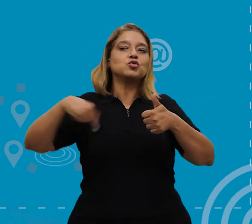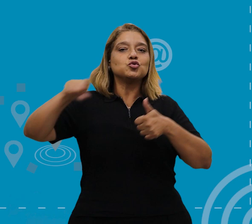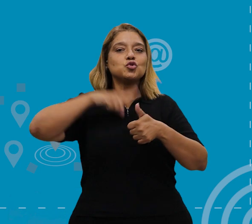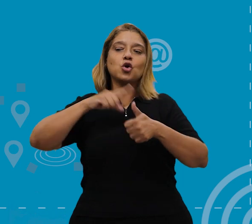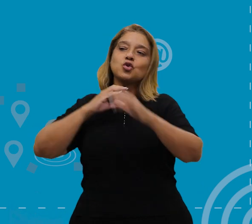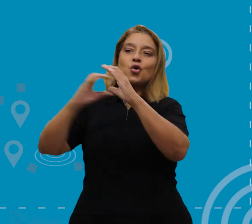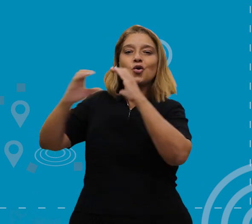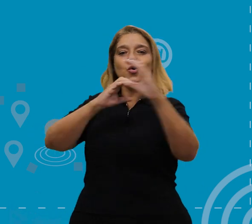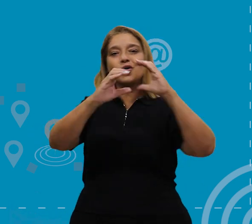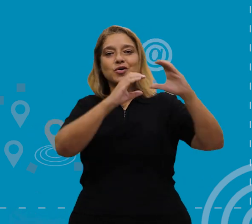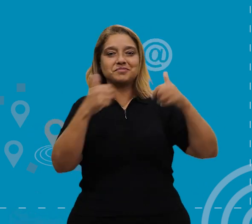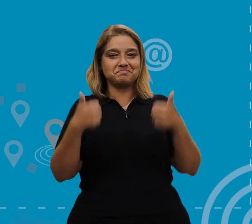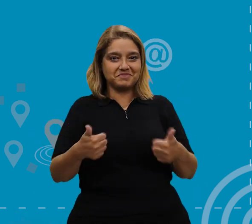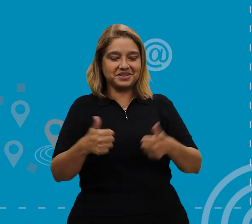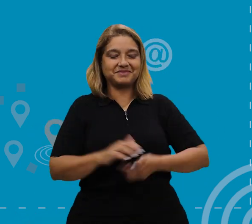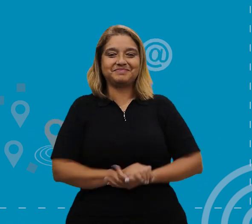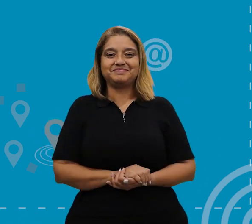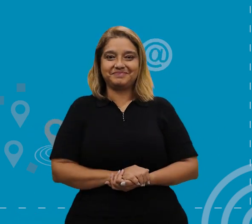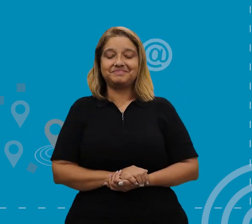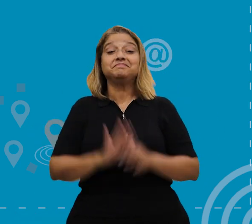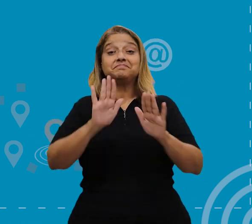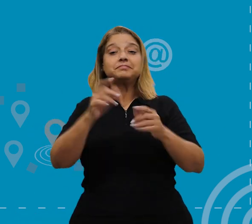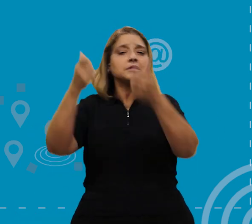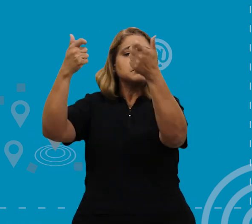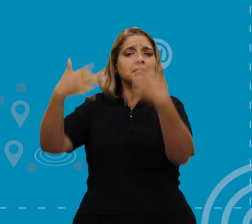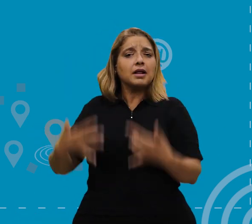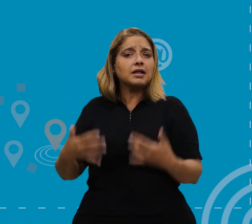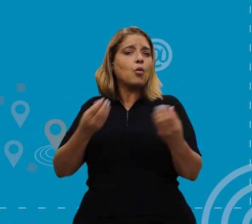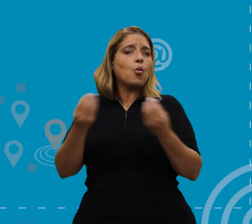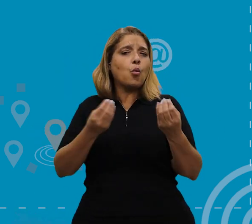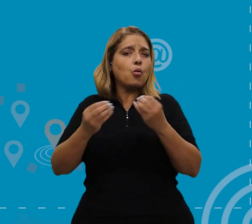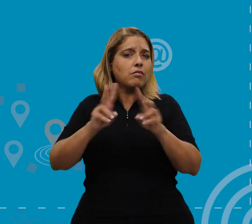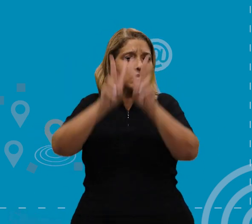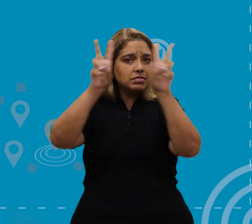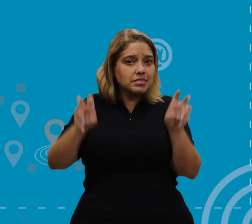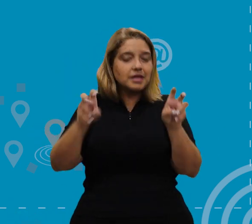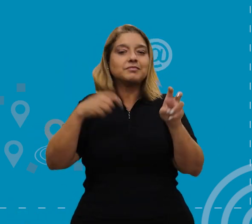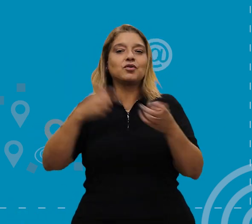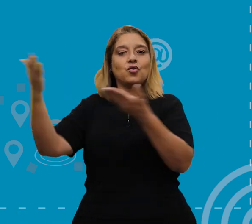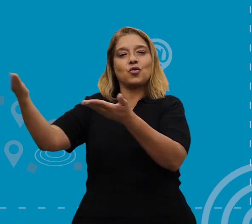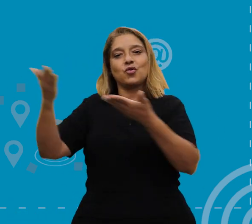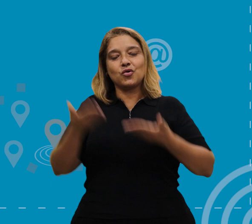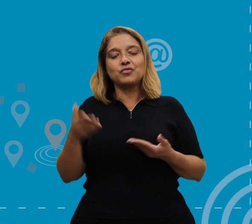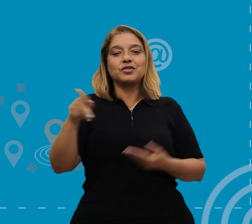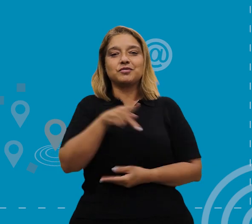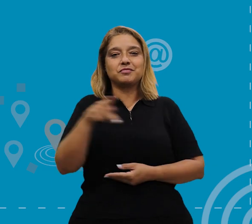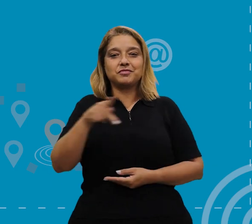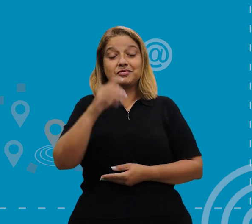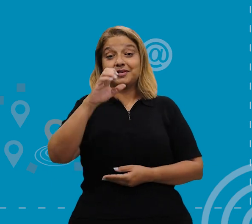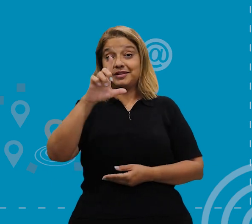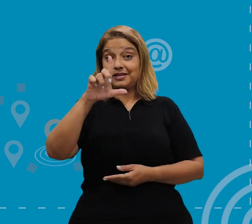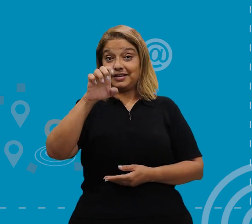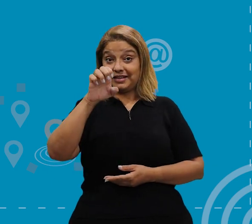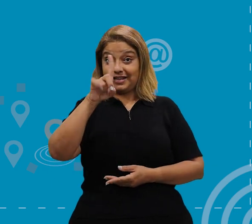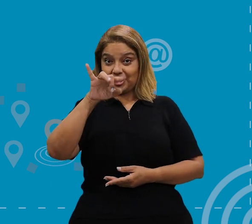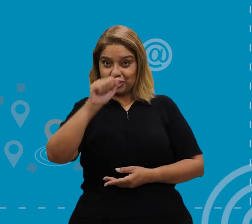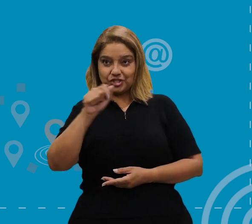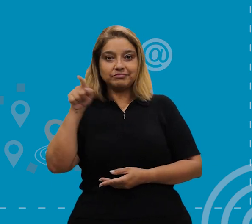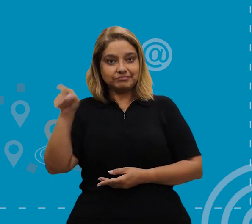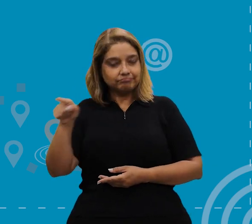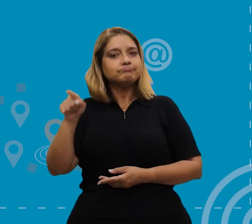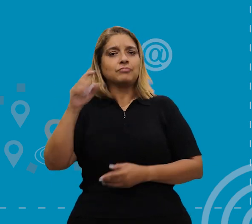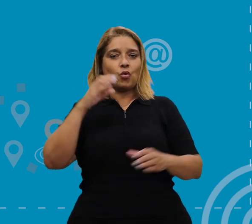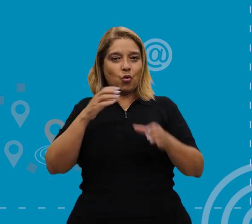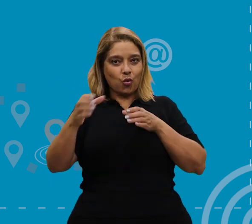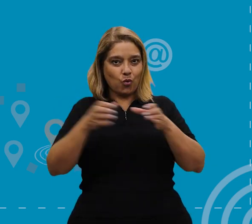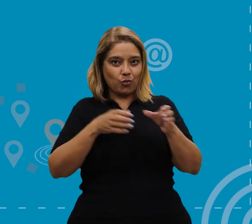nossa comunicação. E para nos explicar sobre esse tema, convidamos a professora Clédia Maria